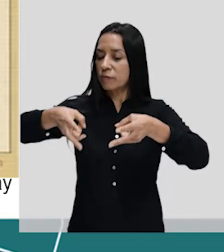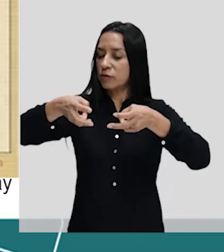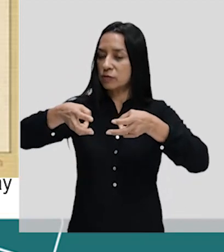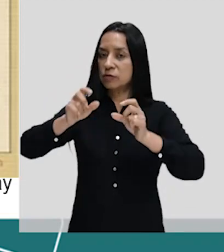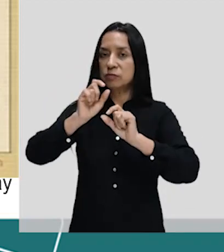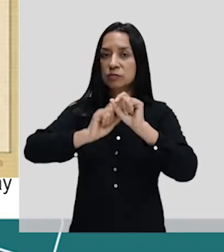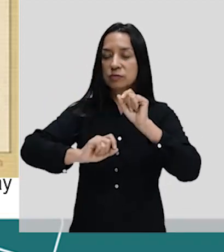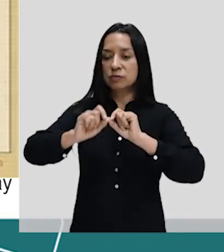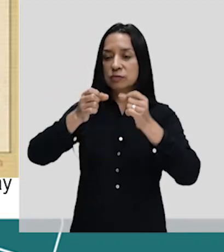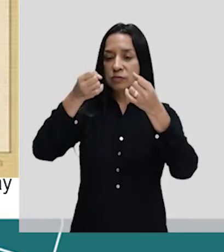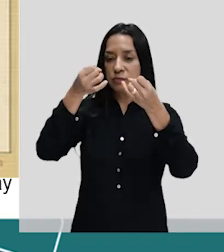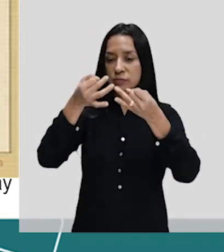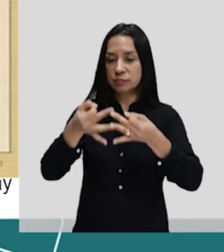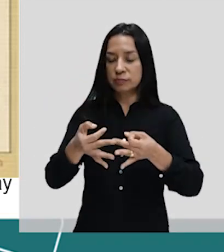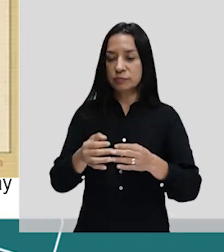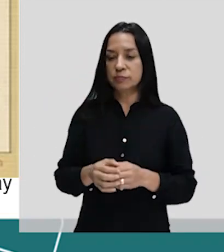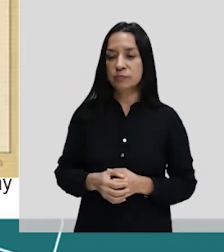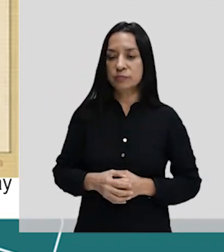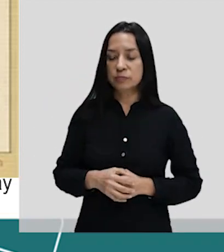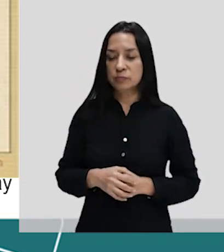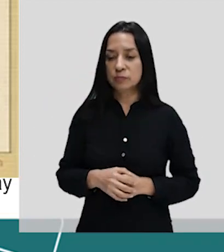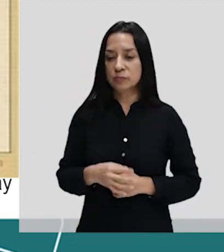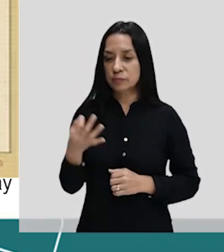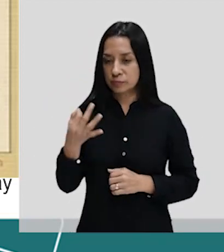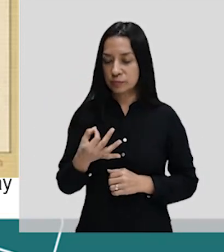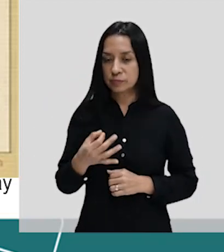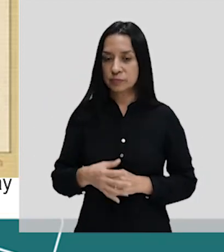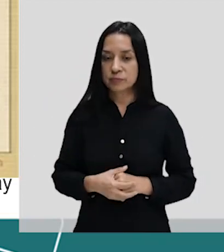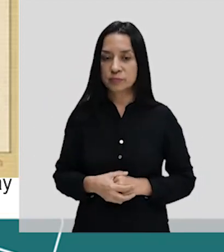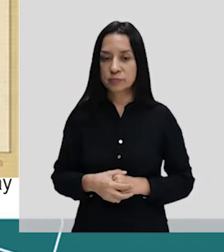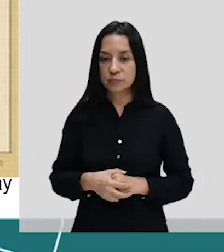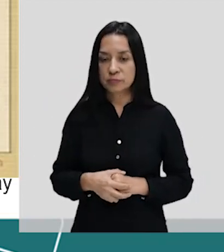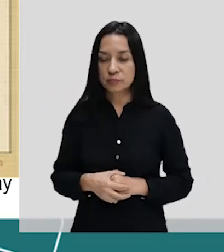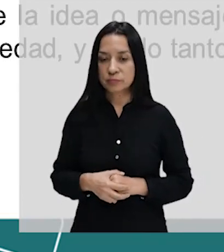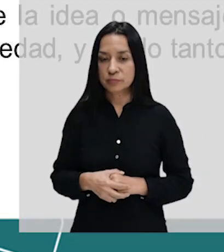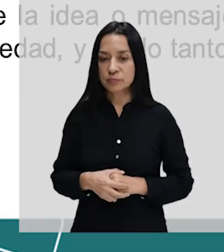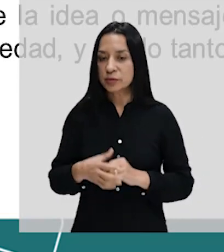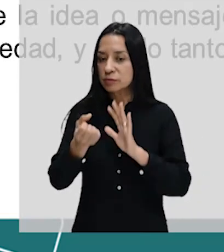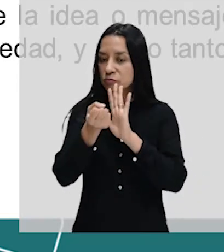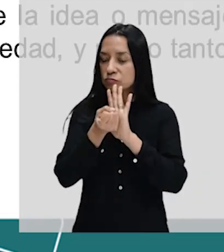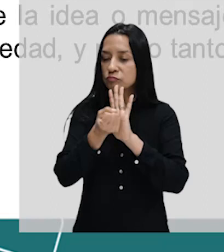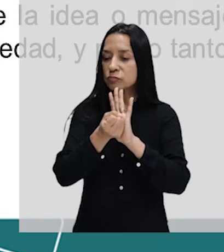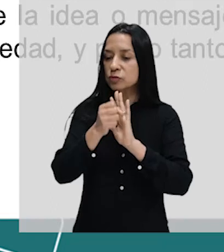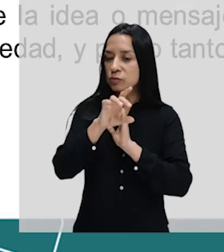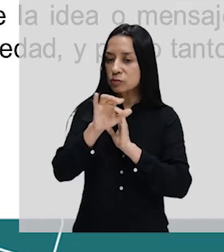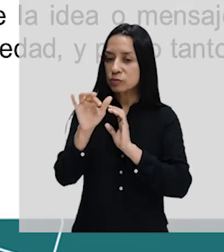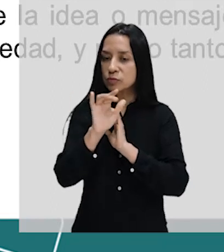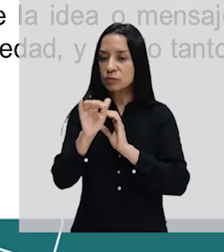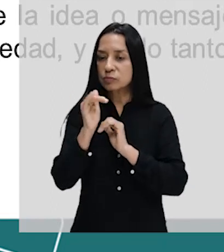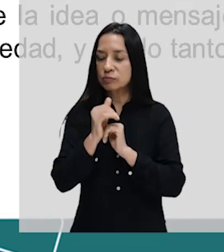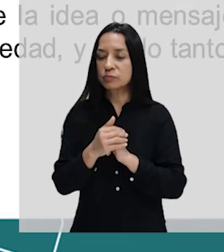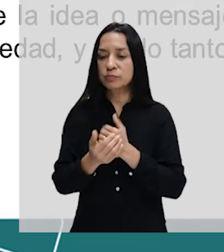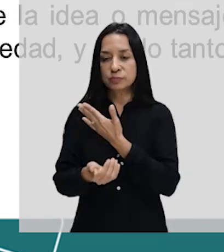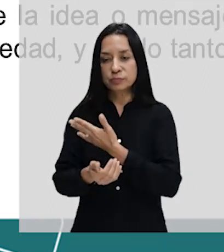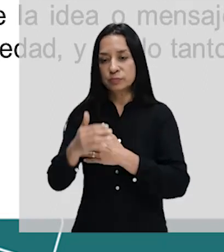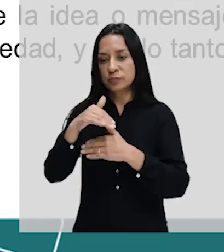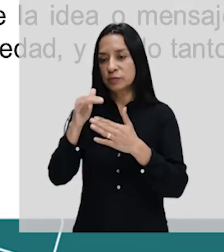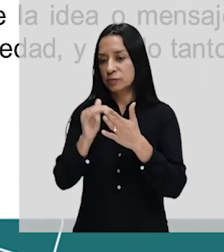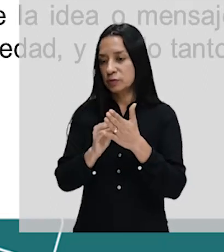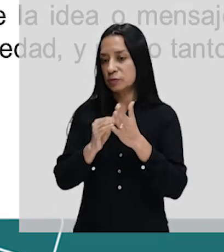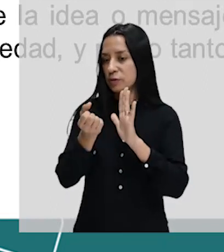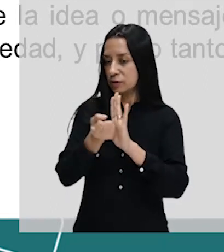uma explicação bem aí, certo? Los signos ortográficos são todas aquelas